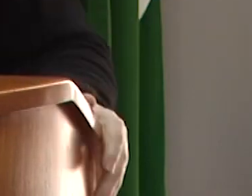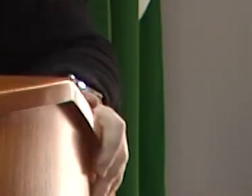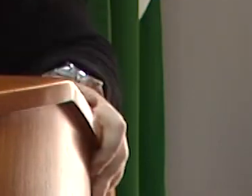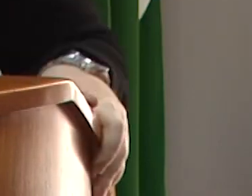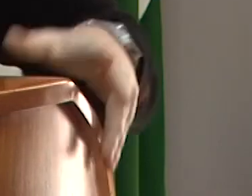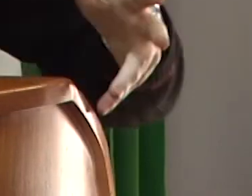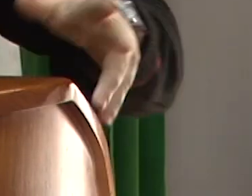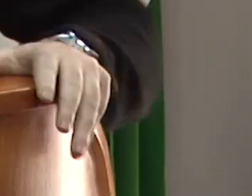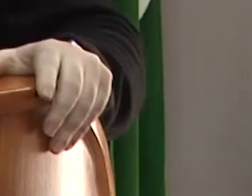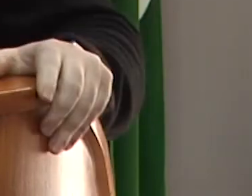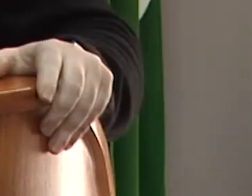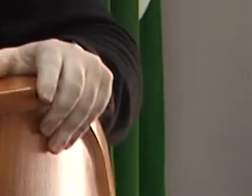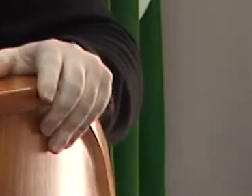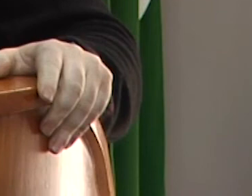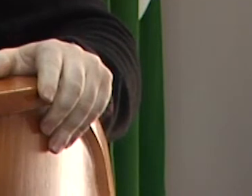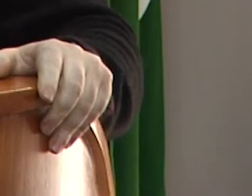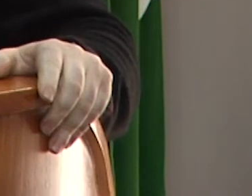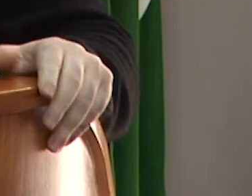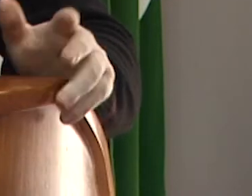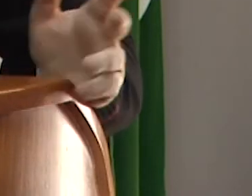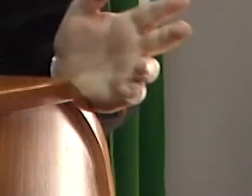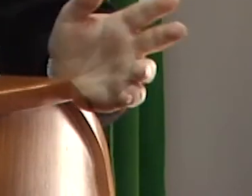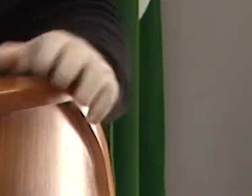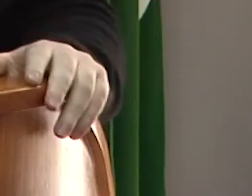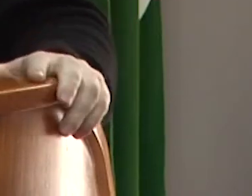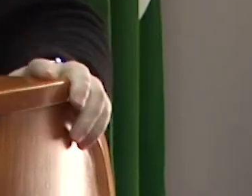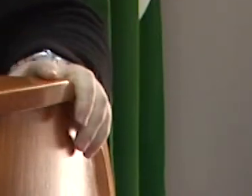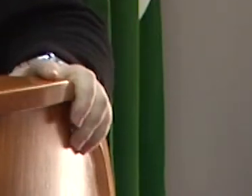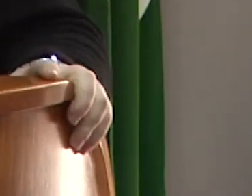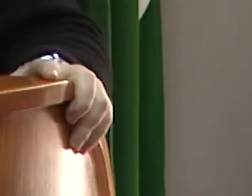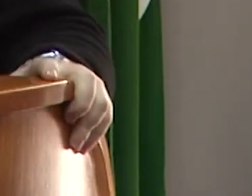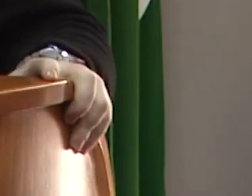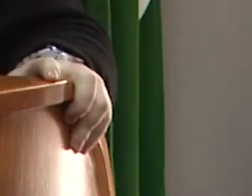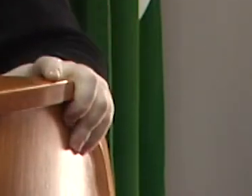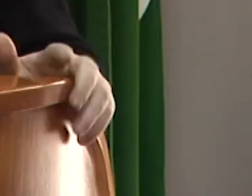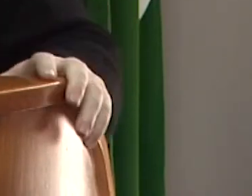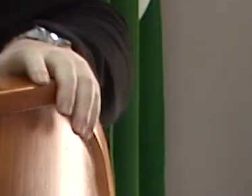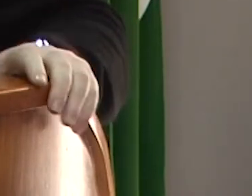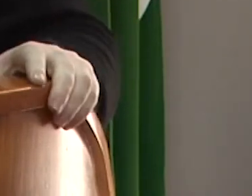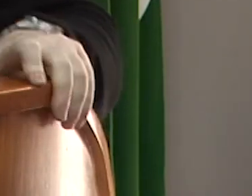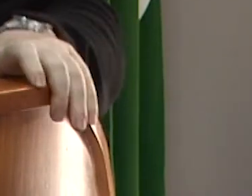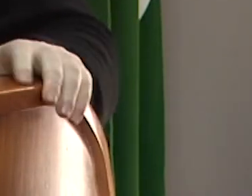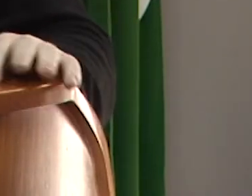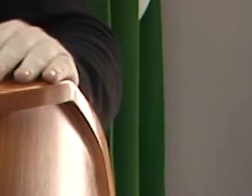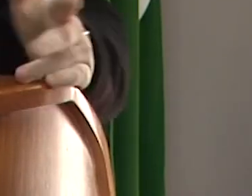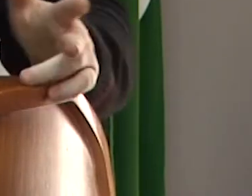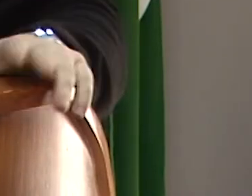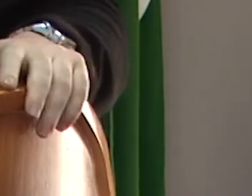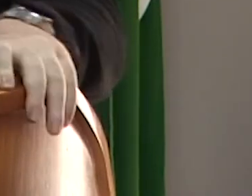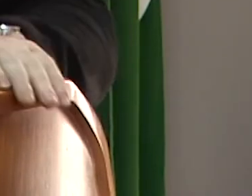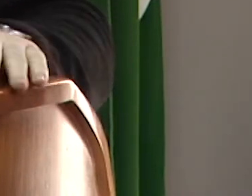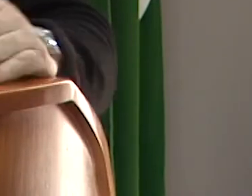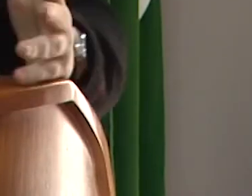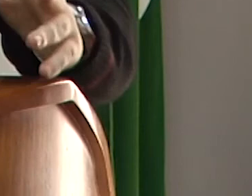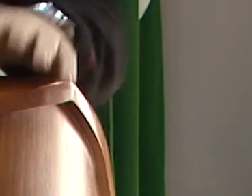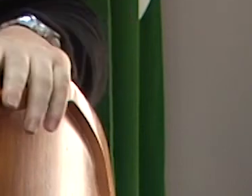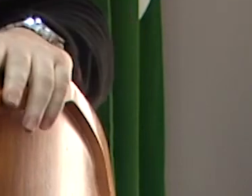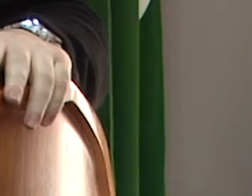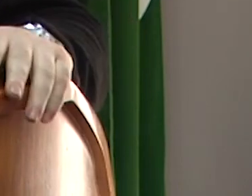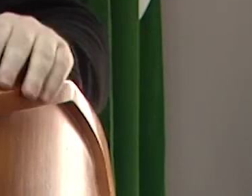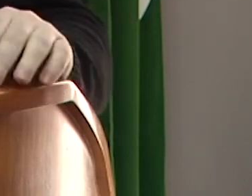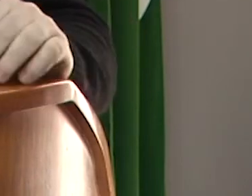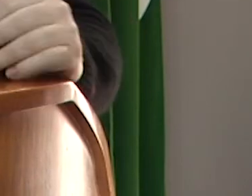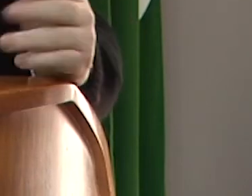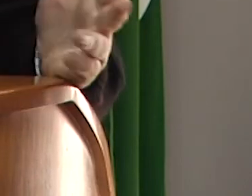atrás, perdíamos o nosso maior líder partidário num trágico acidente de avião. Me refiro aqui a Eduardo Campos, ex-governador